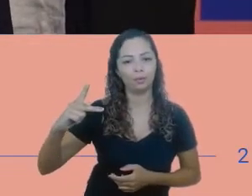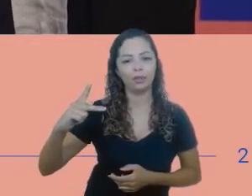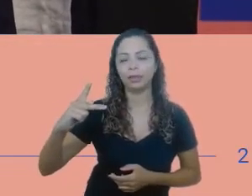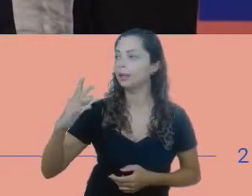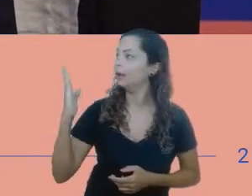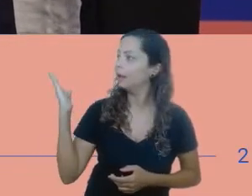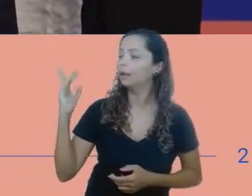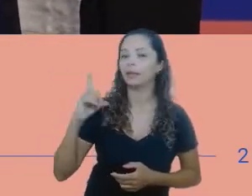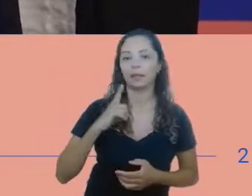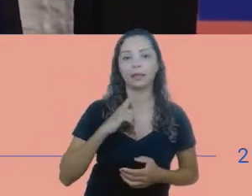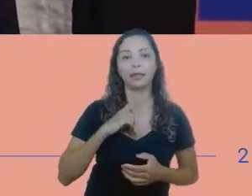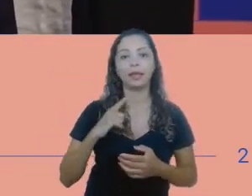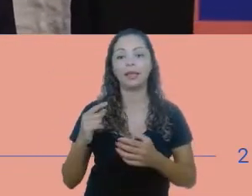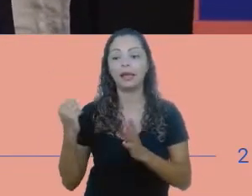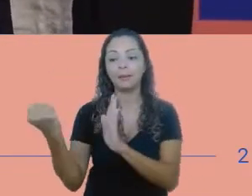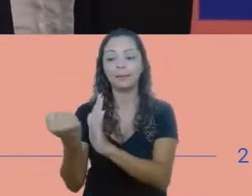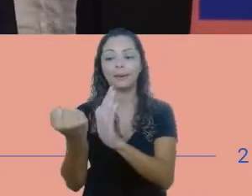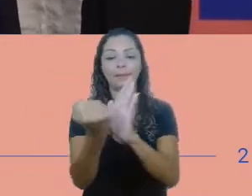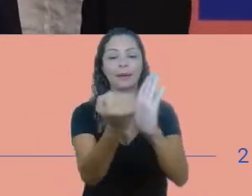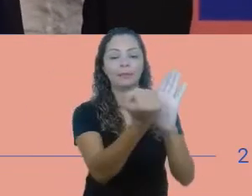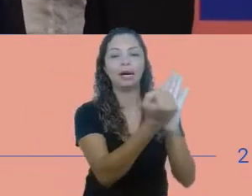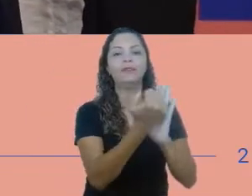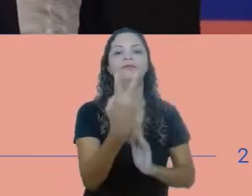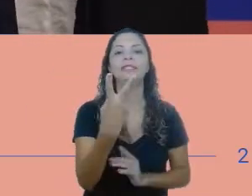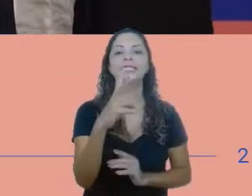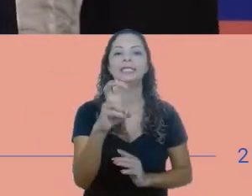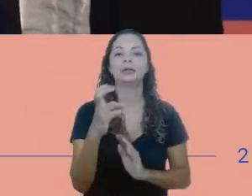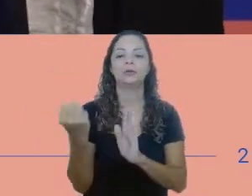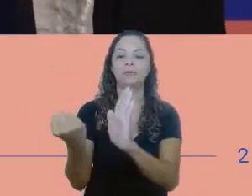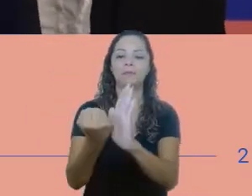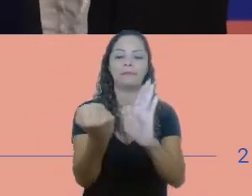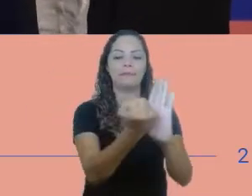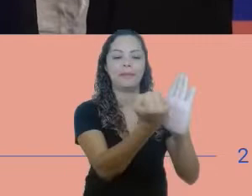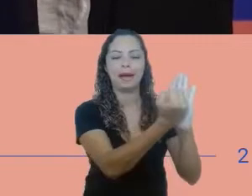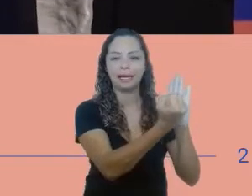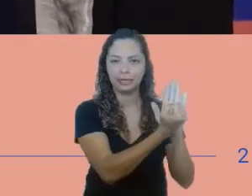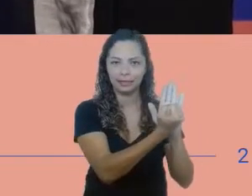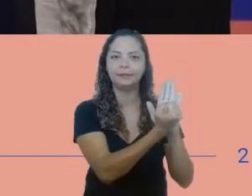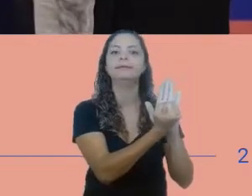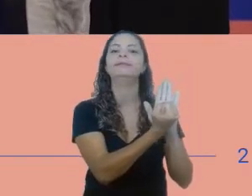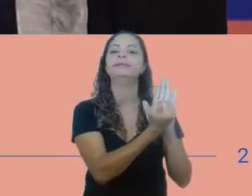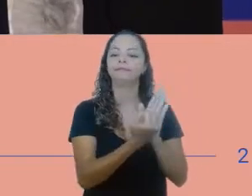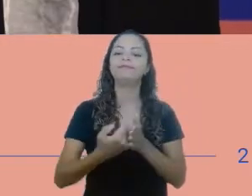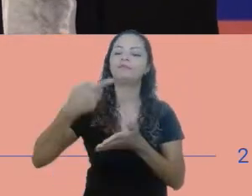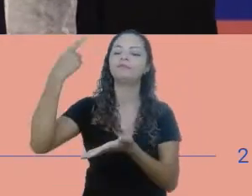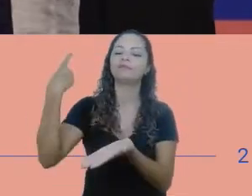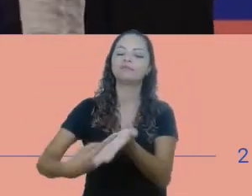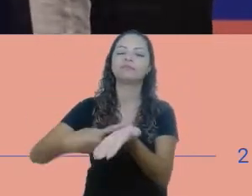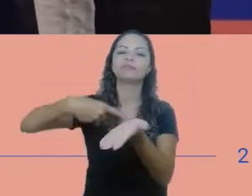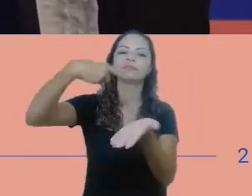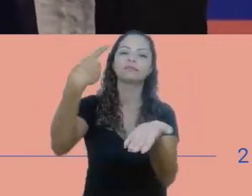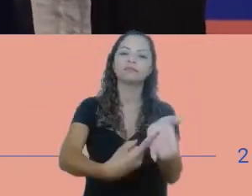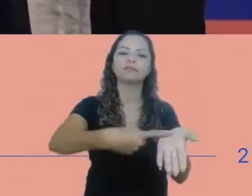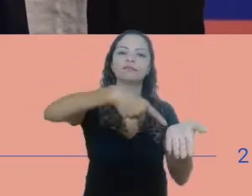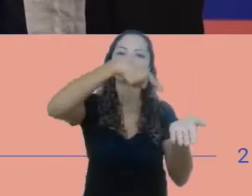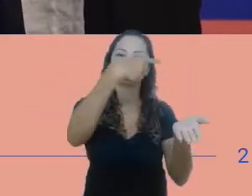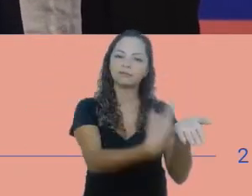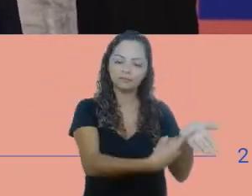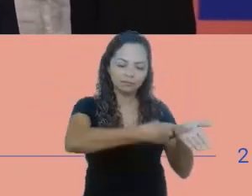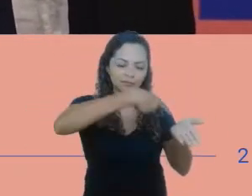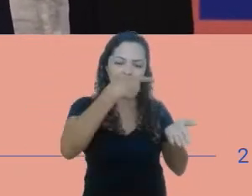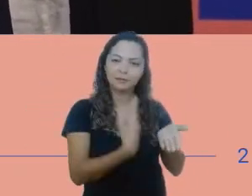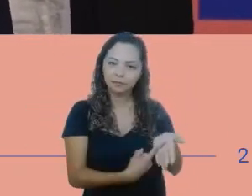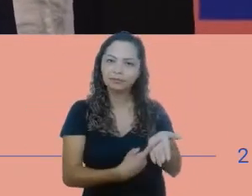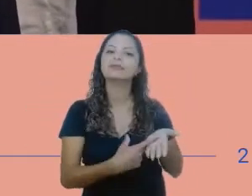estão 25 marcas se colocaram comprometidas em fazer essa transição redesenharam suas